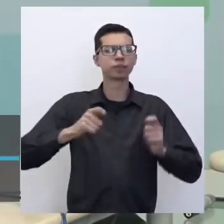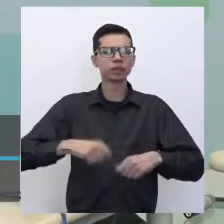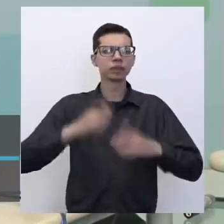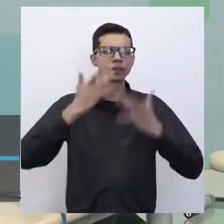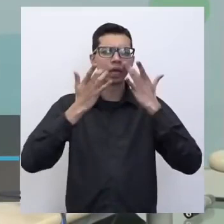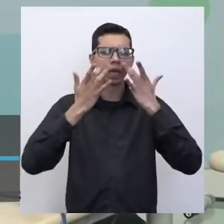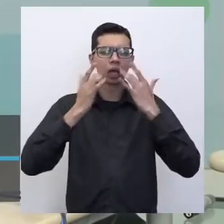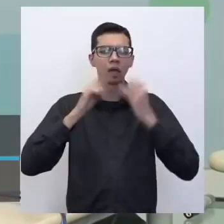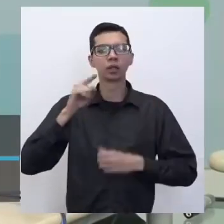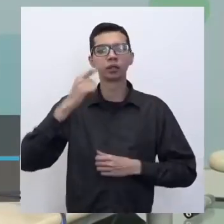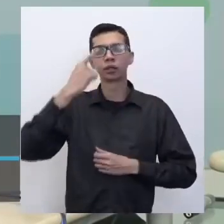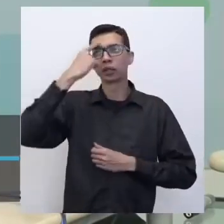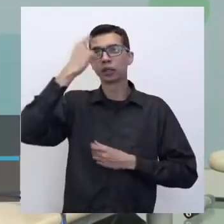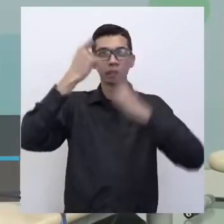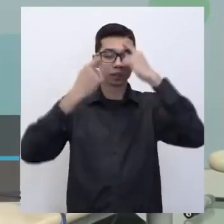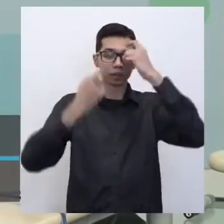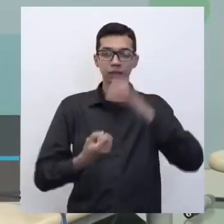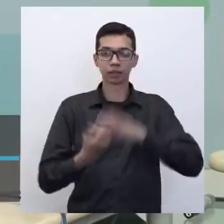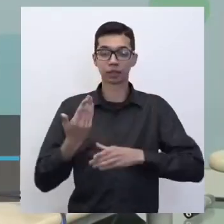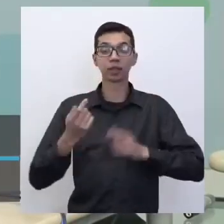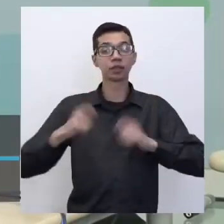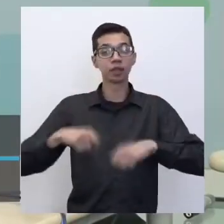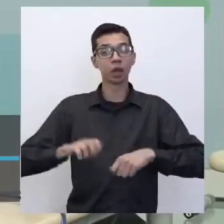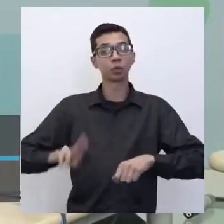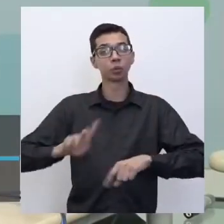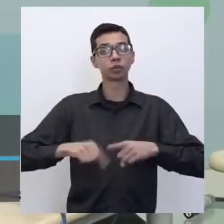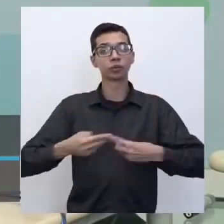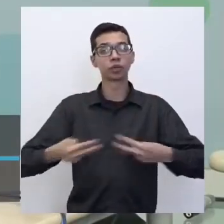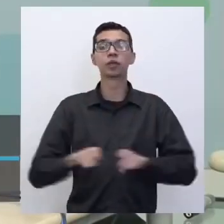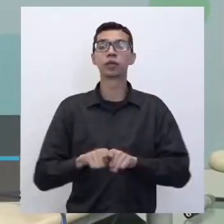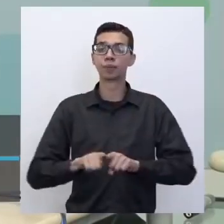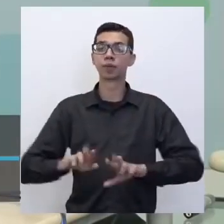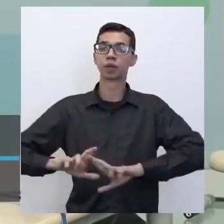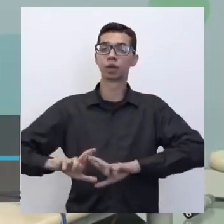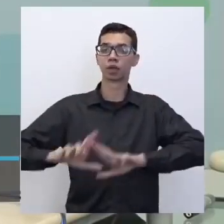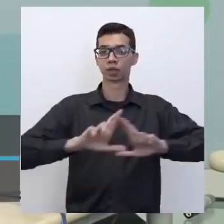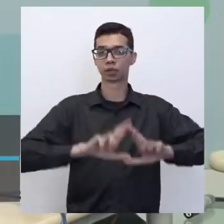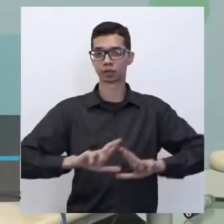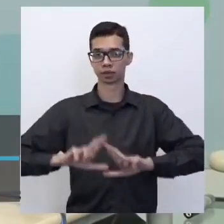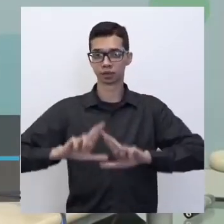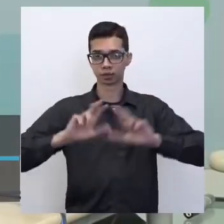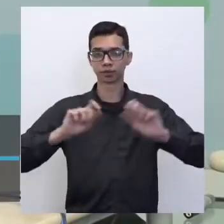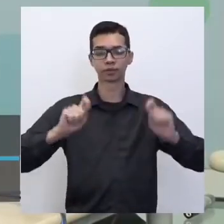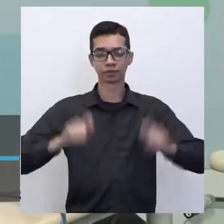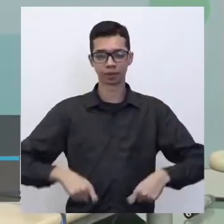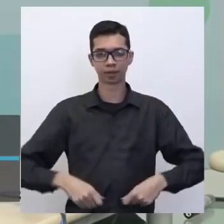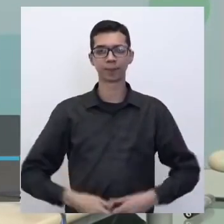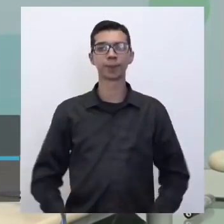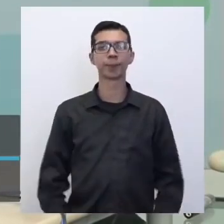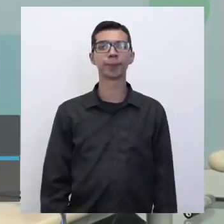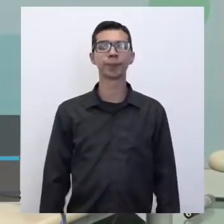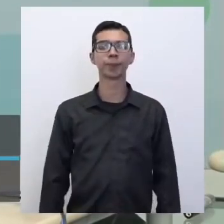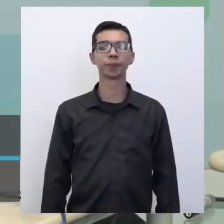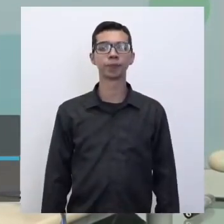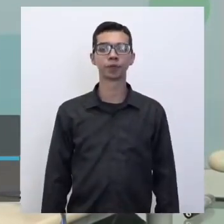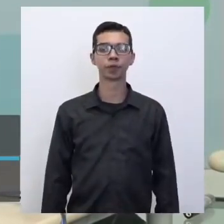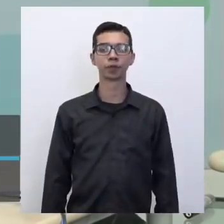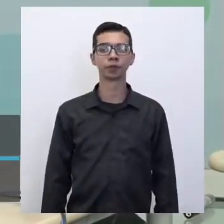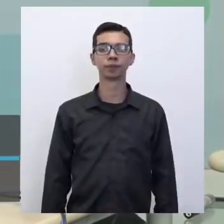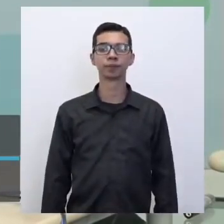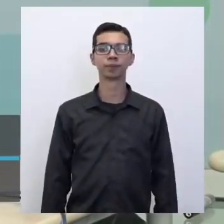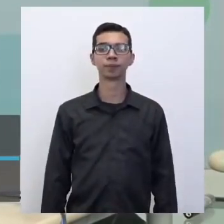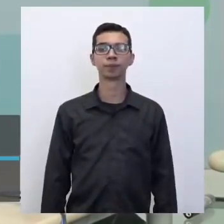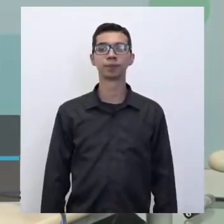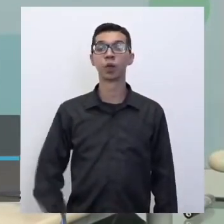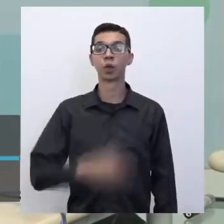materiais recicláveis, tá bom? Olha só, a Glenda ainda cita iluminação, figurino e cenário também.